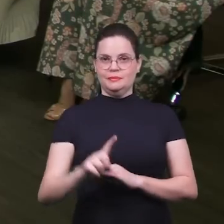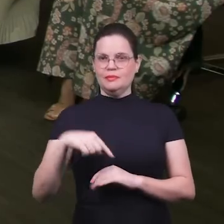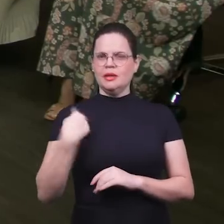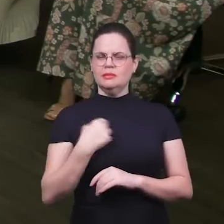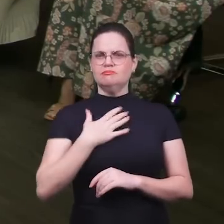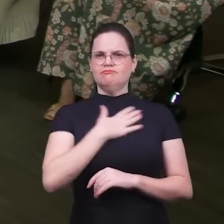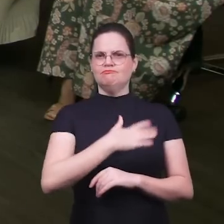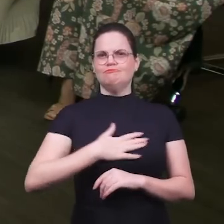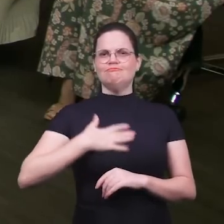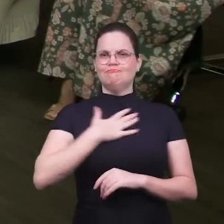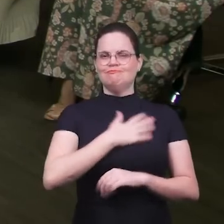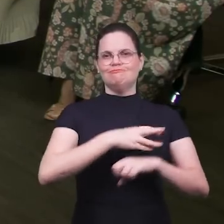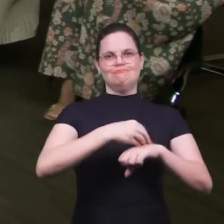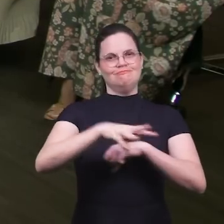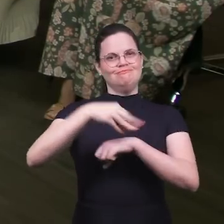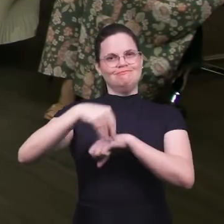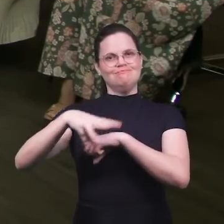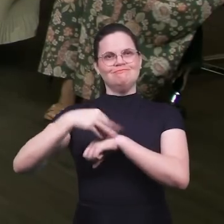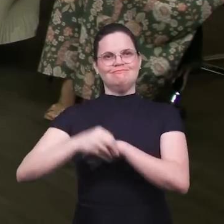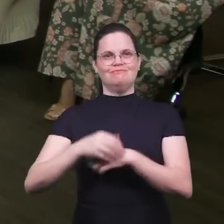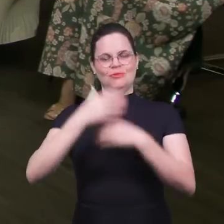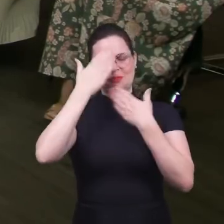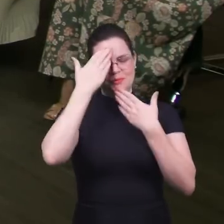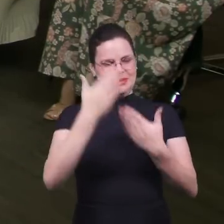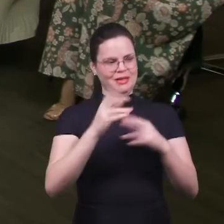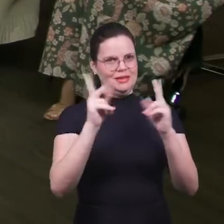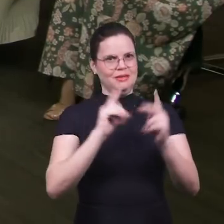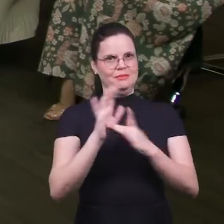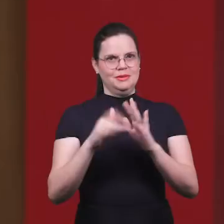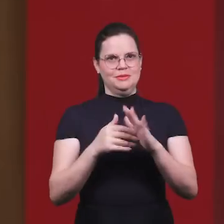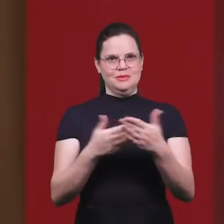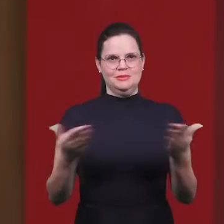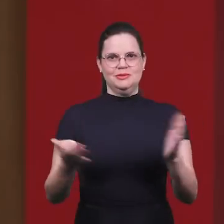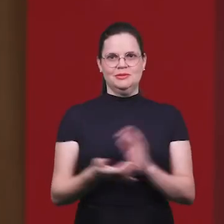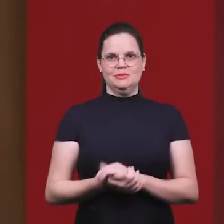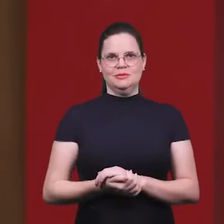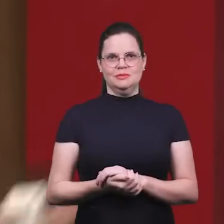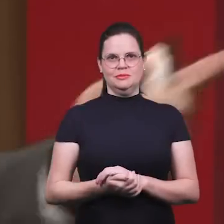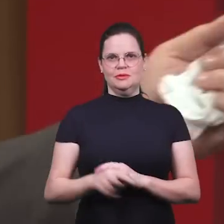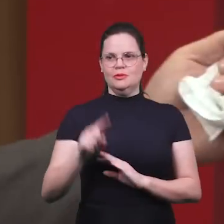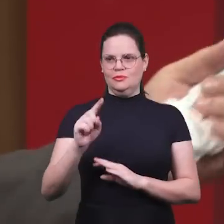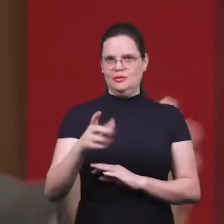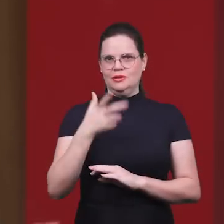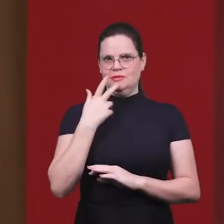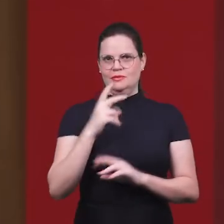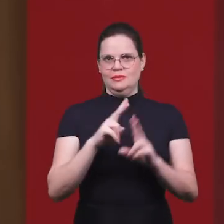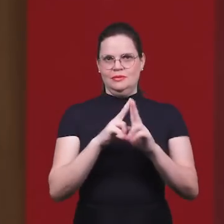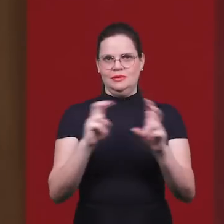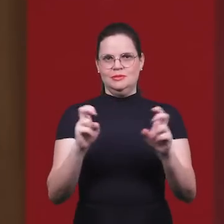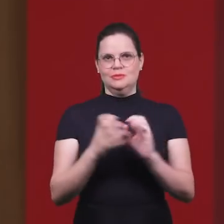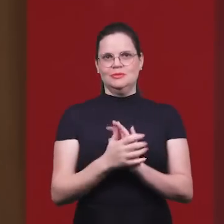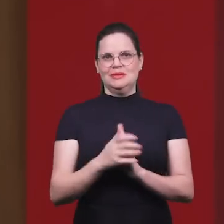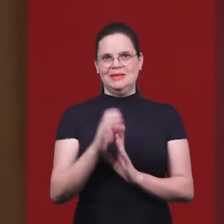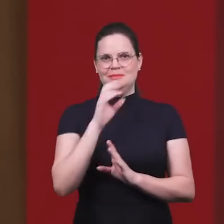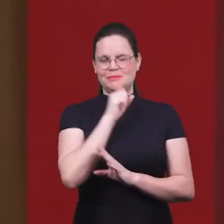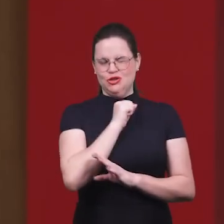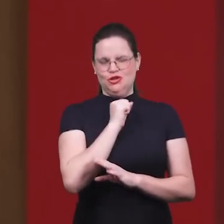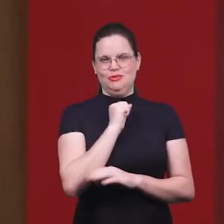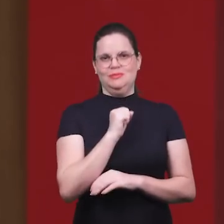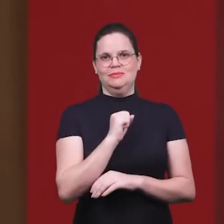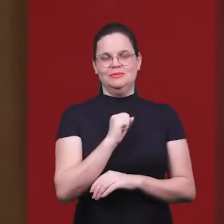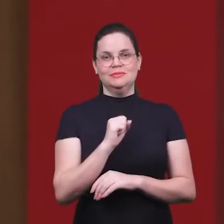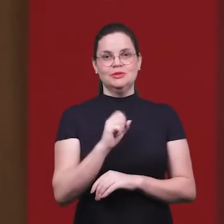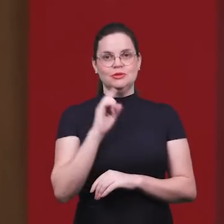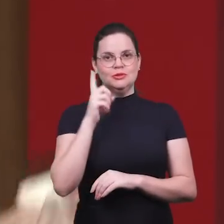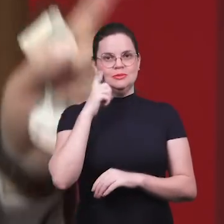temos todo o prazer em entregar isso para eles aqui. Muito obrigado, Pai Senhor. Muito obrigado. Só, eu te ouvindo falar no final, desculpa trazer mais